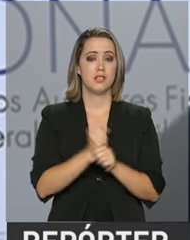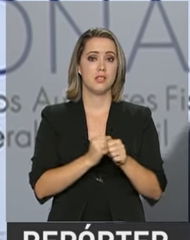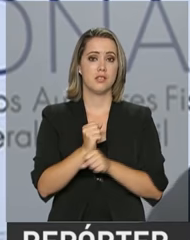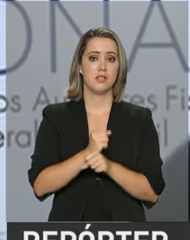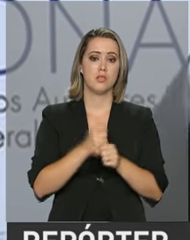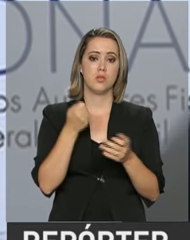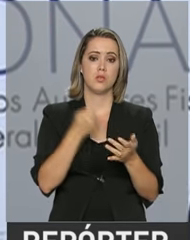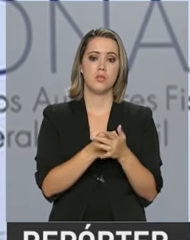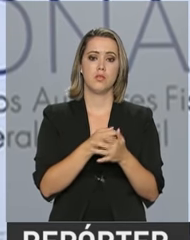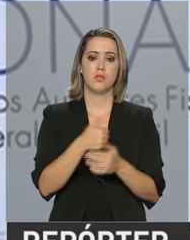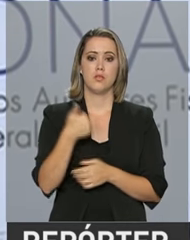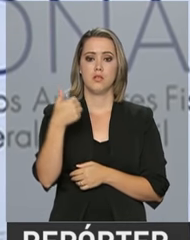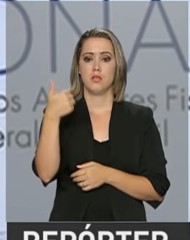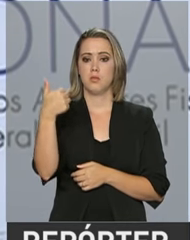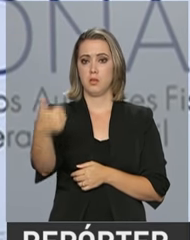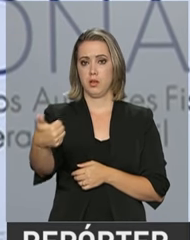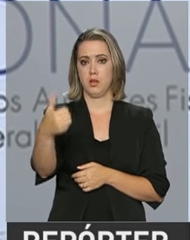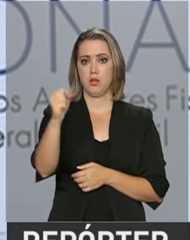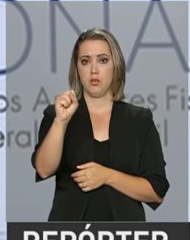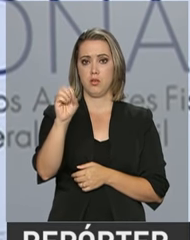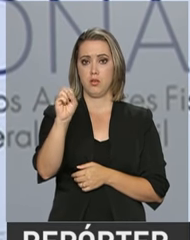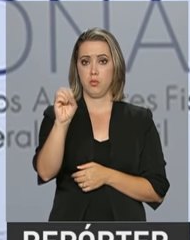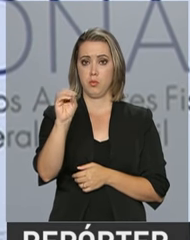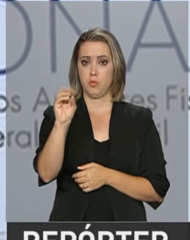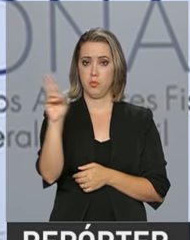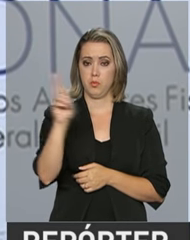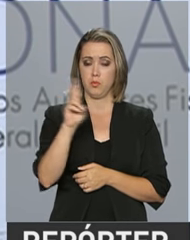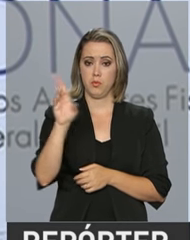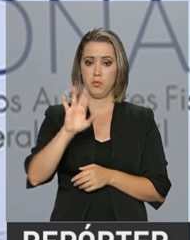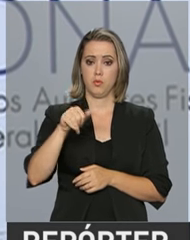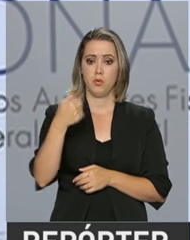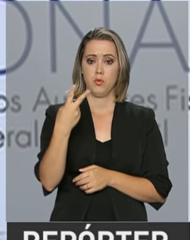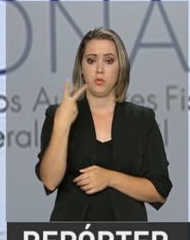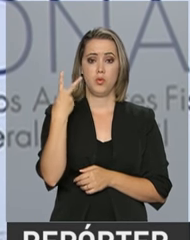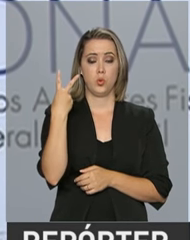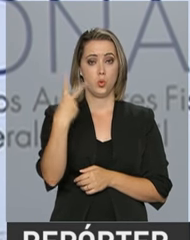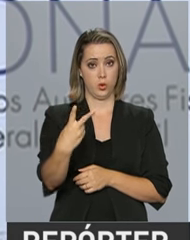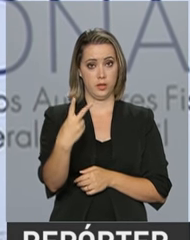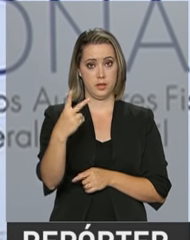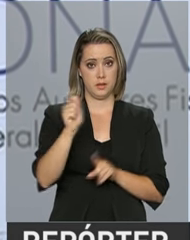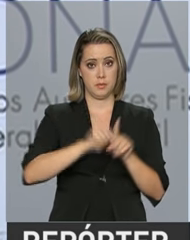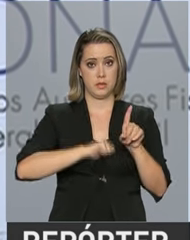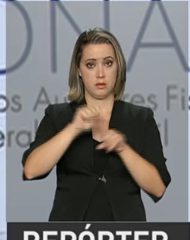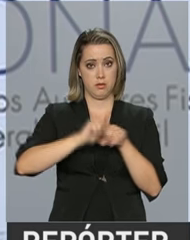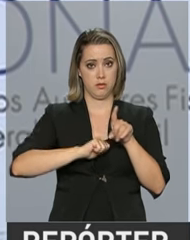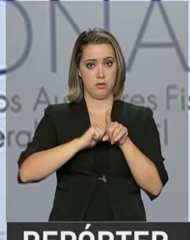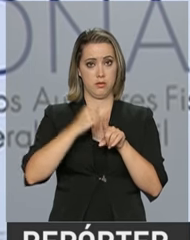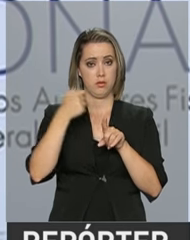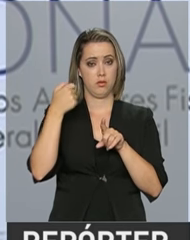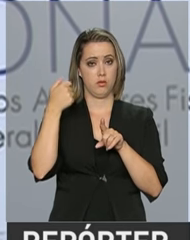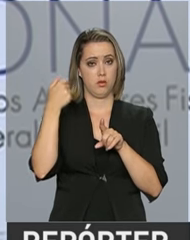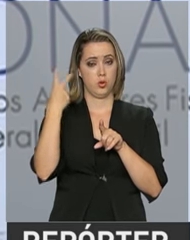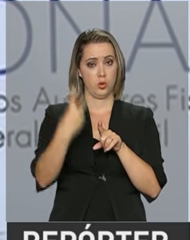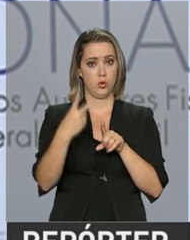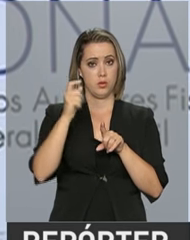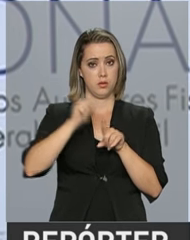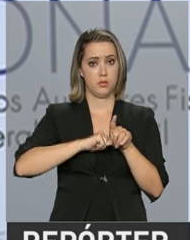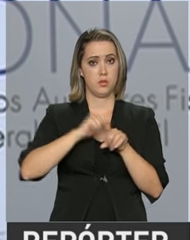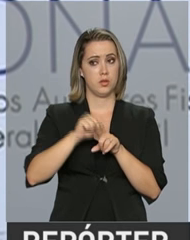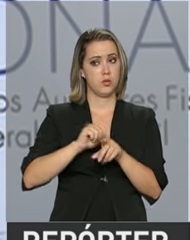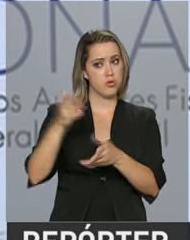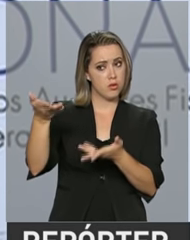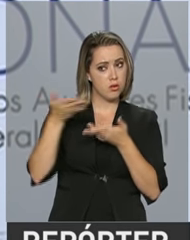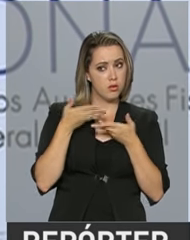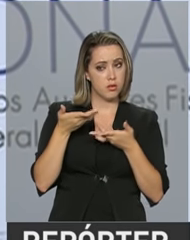vai pagar 1 mil e oitocentos reais em dois meses dois meses ele terá recebido